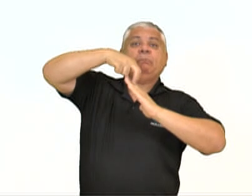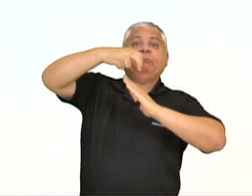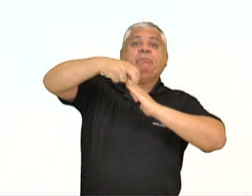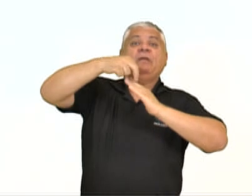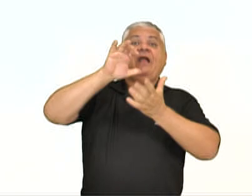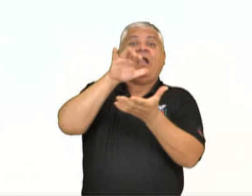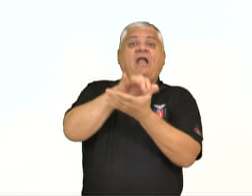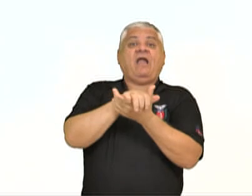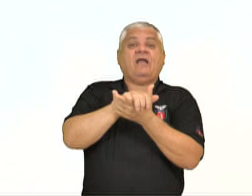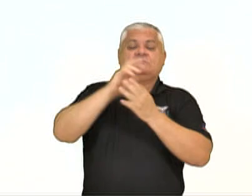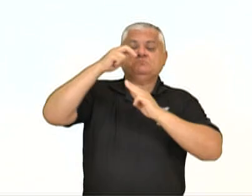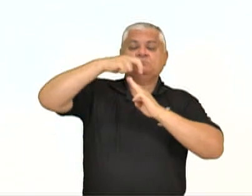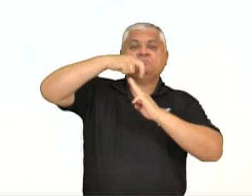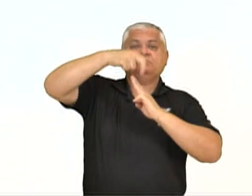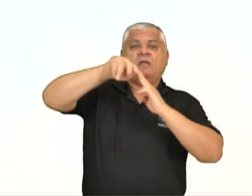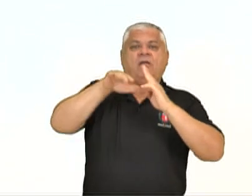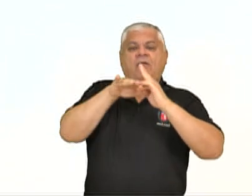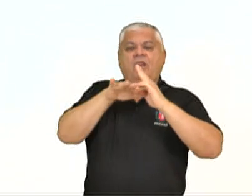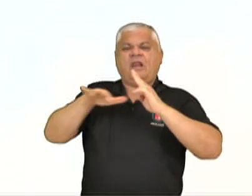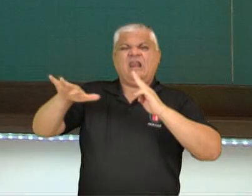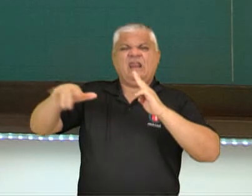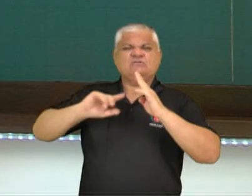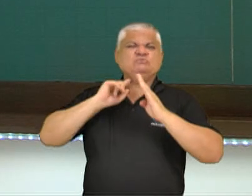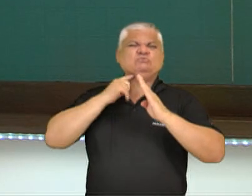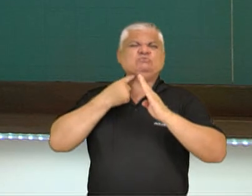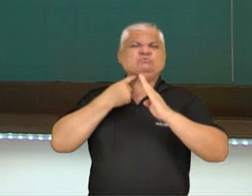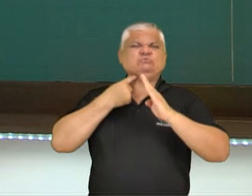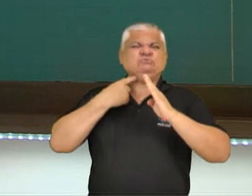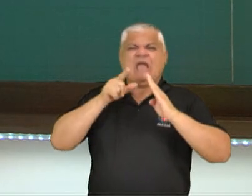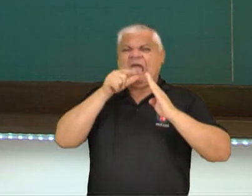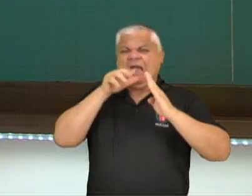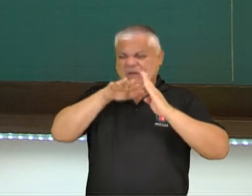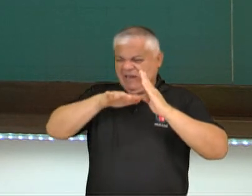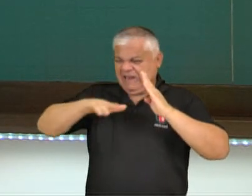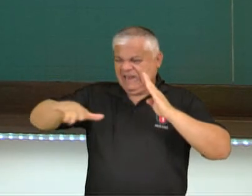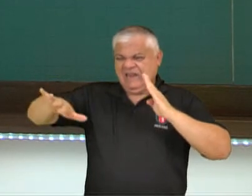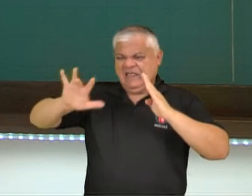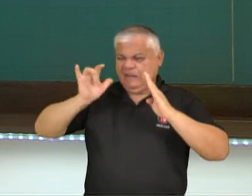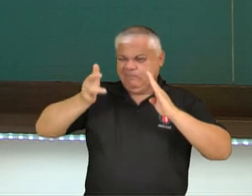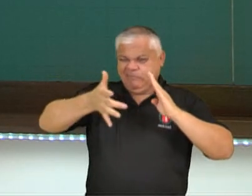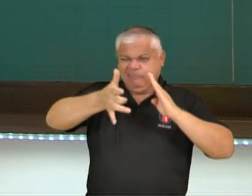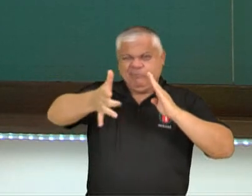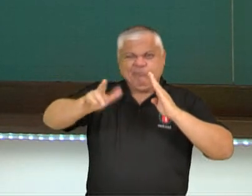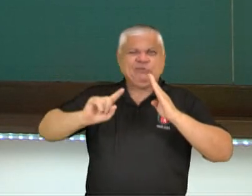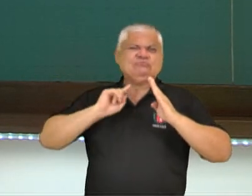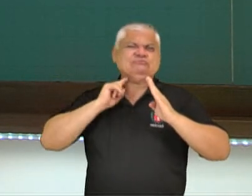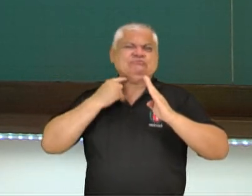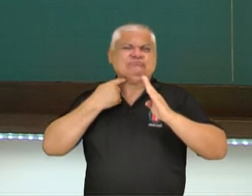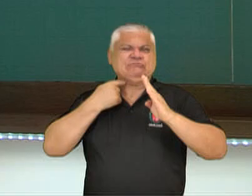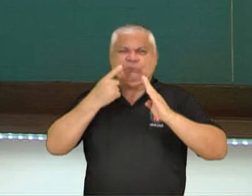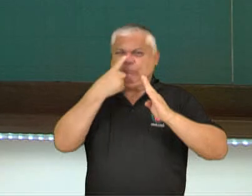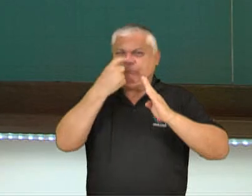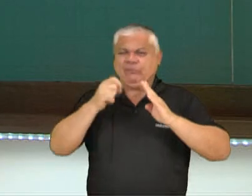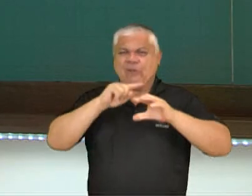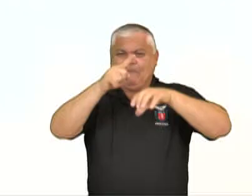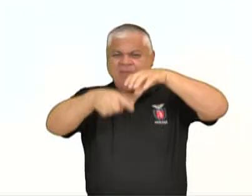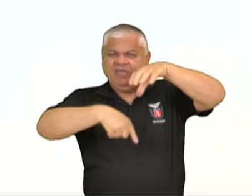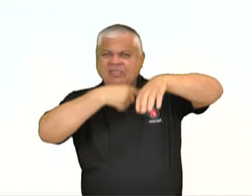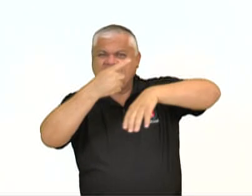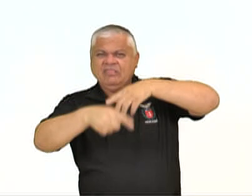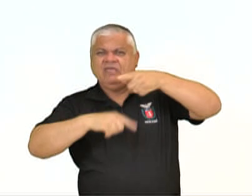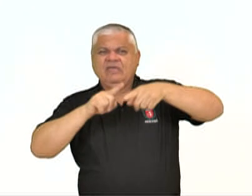telhado e essa água ela está toda suja, ela contém vários dejetos, né? Nós podemos ver ali pneu jogado, aro